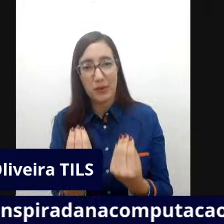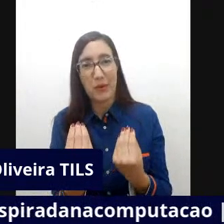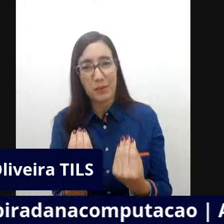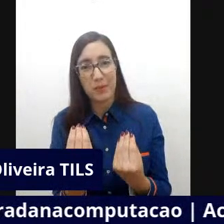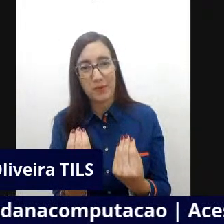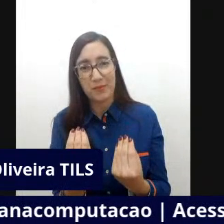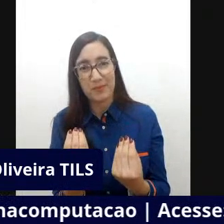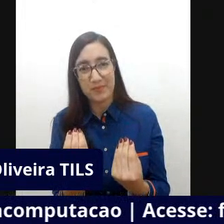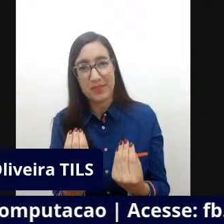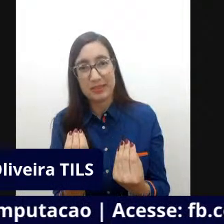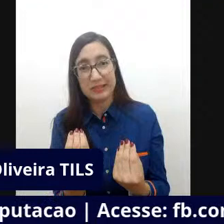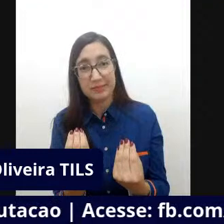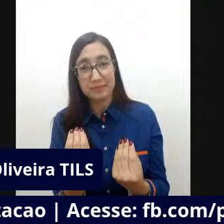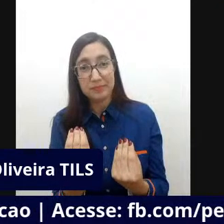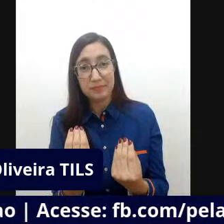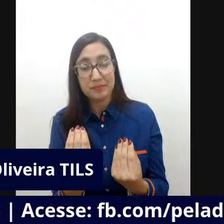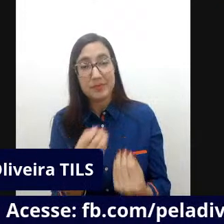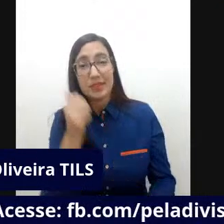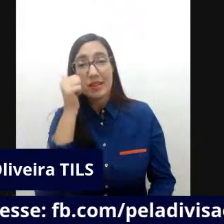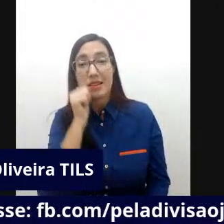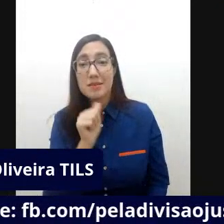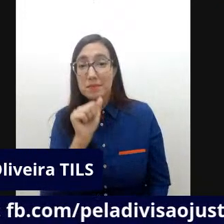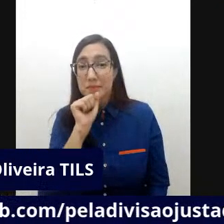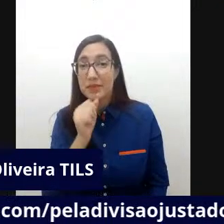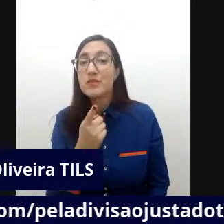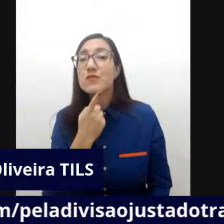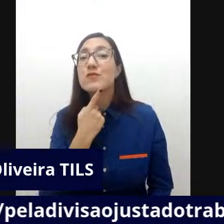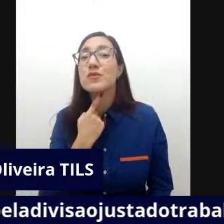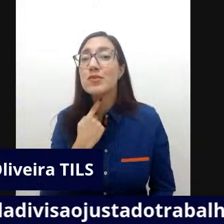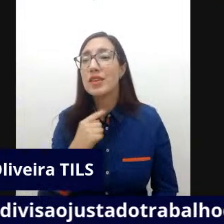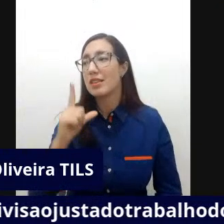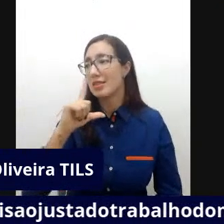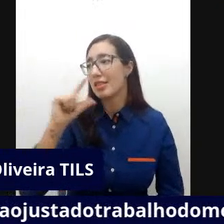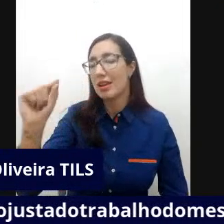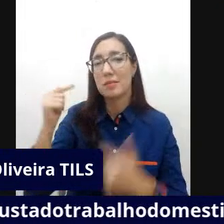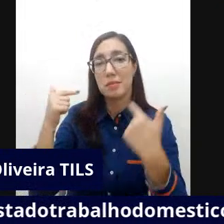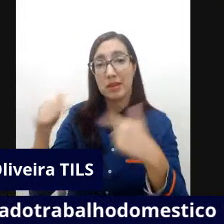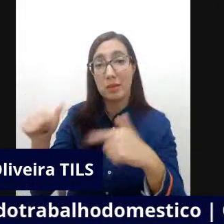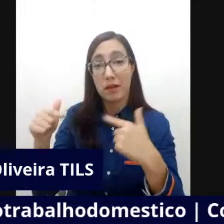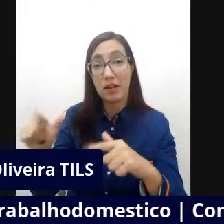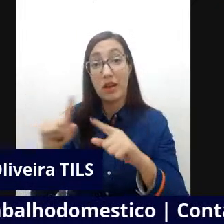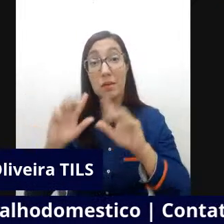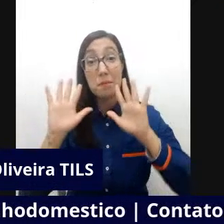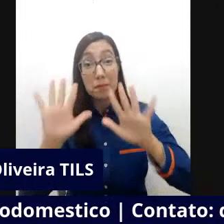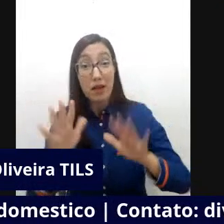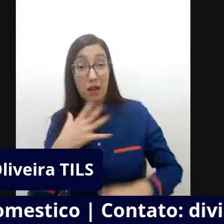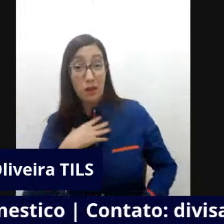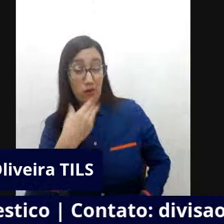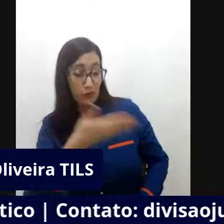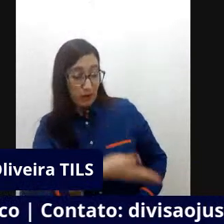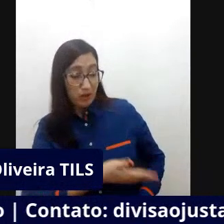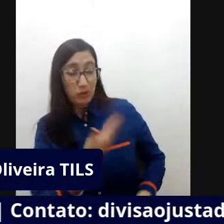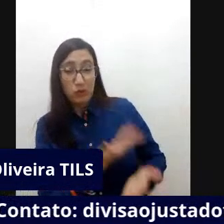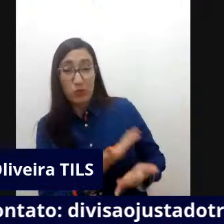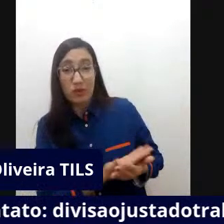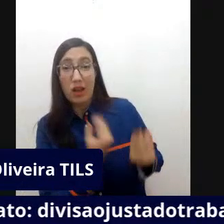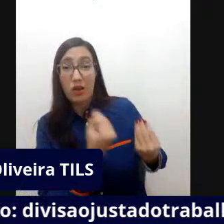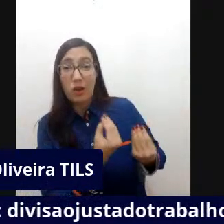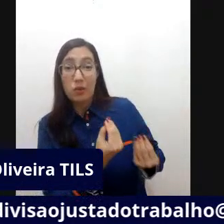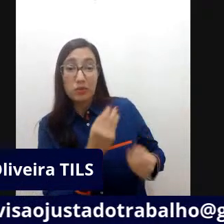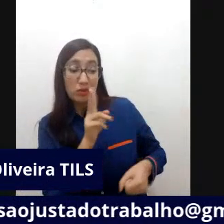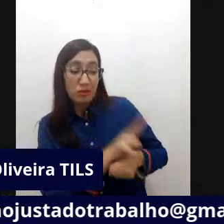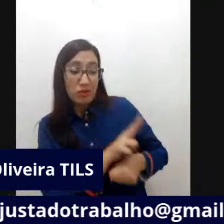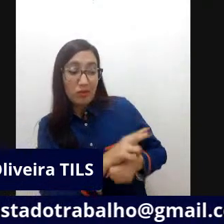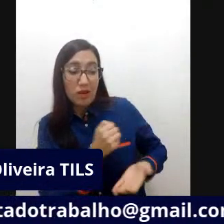situação delicada. Isso sem contar que tem muitos empregadores que agem de forma desleal, né,